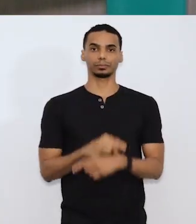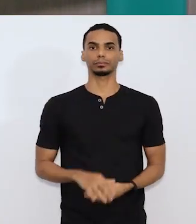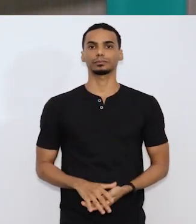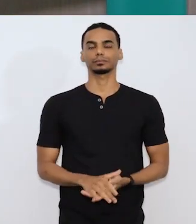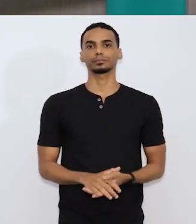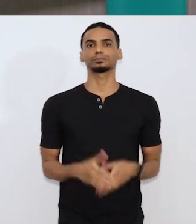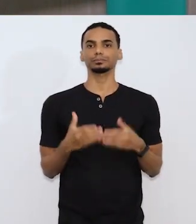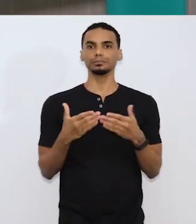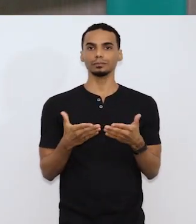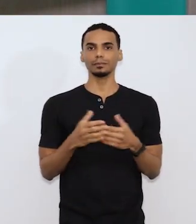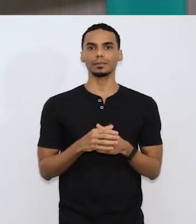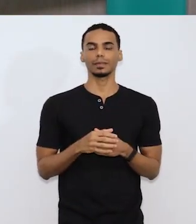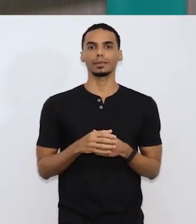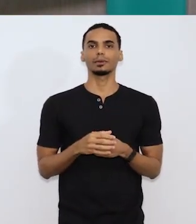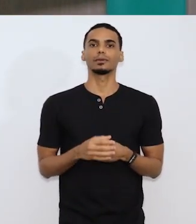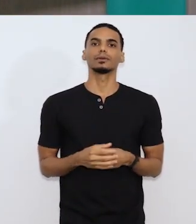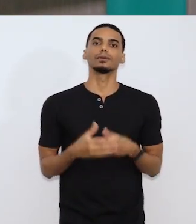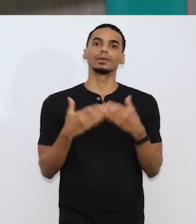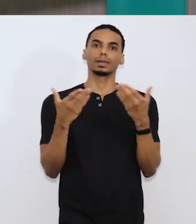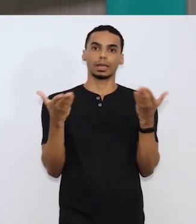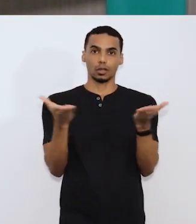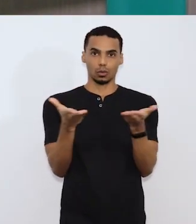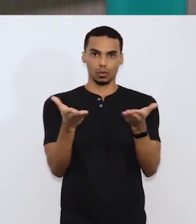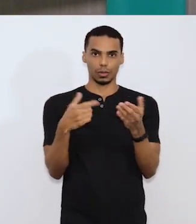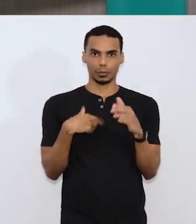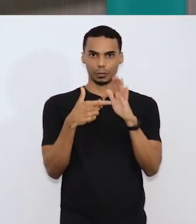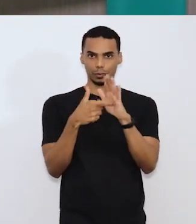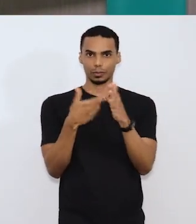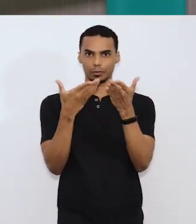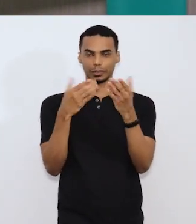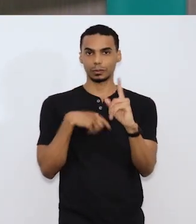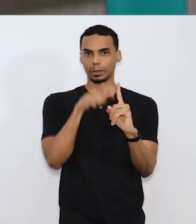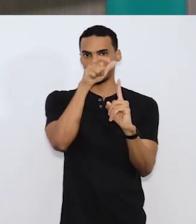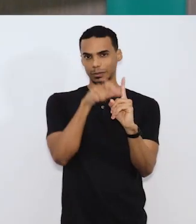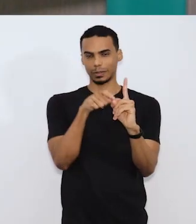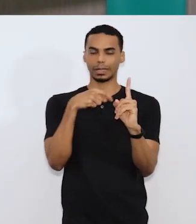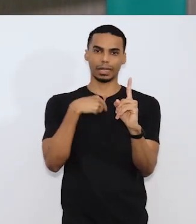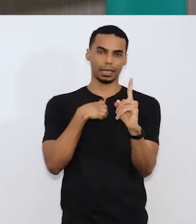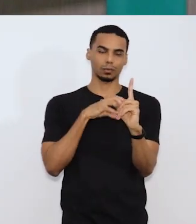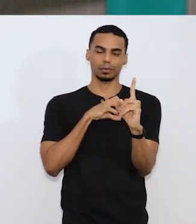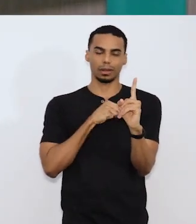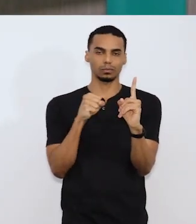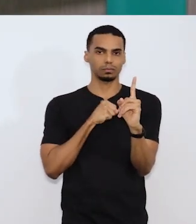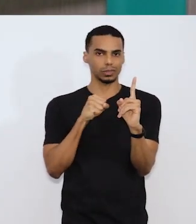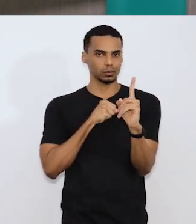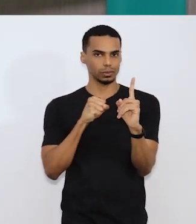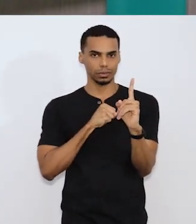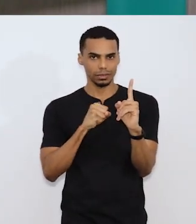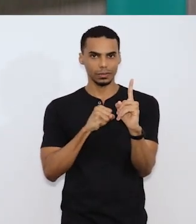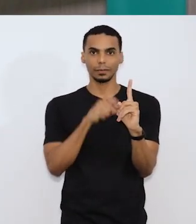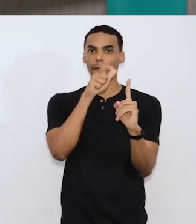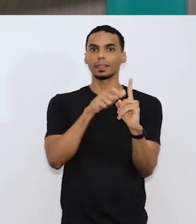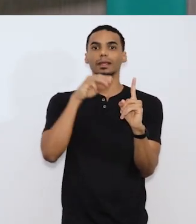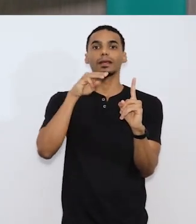ok? Vamos lá. E aí eu trago para vocês uma personagem que eu particularmente sou apaixonada.